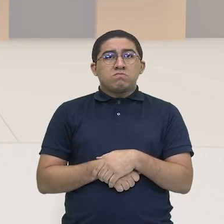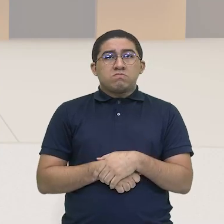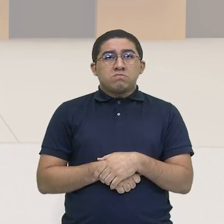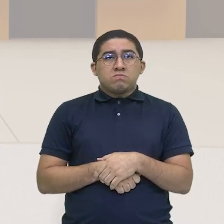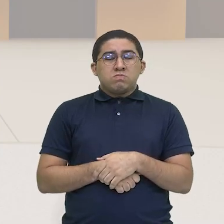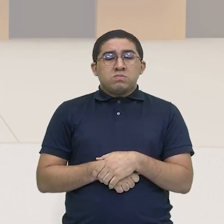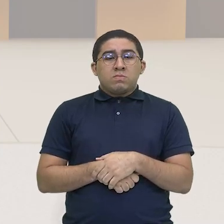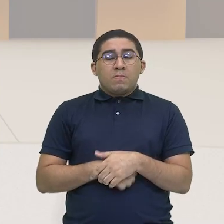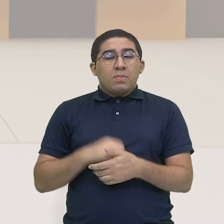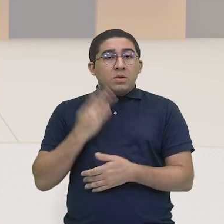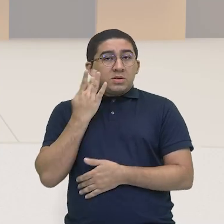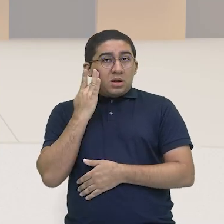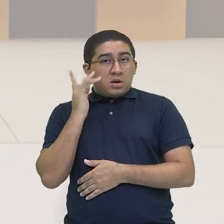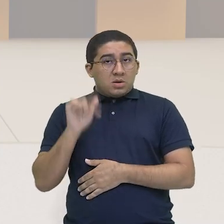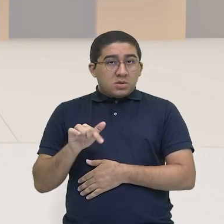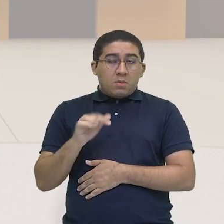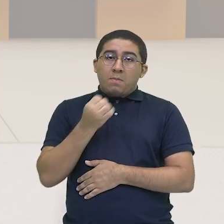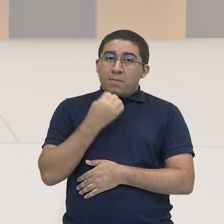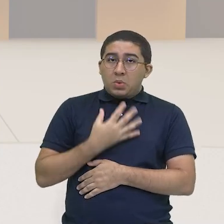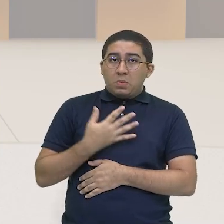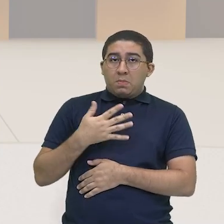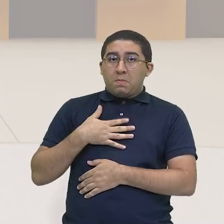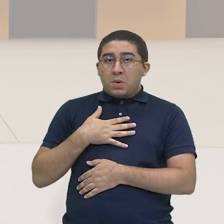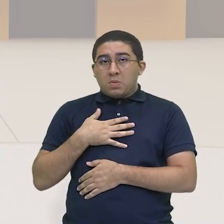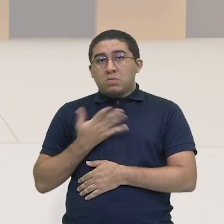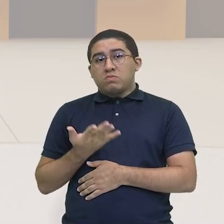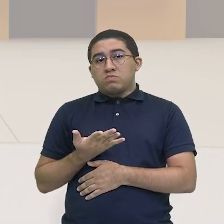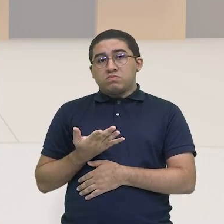material, né? Será que isso vai ser bom para mim?